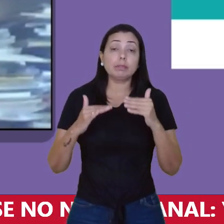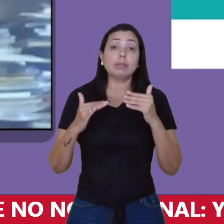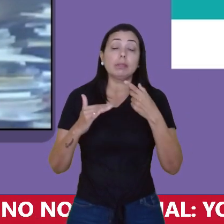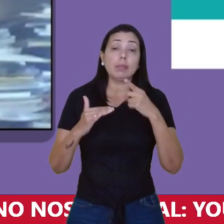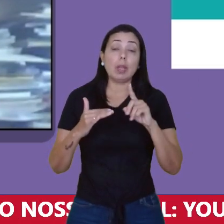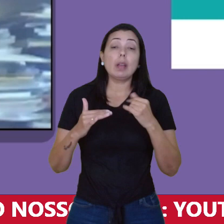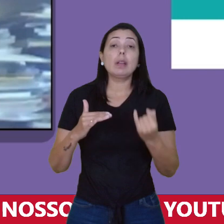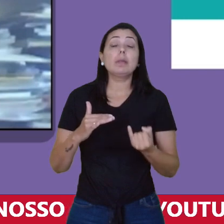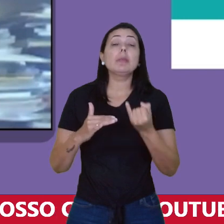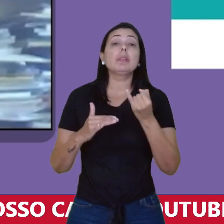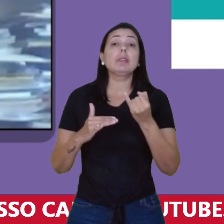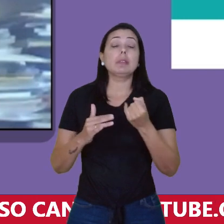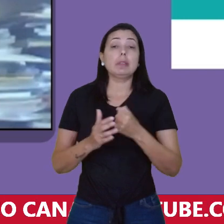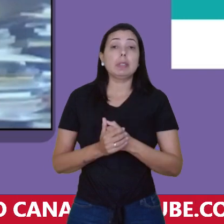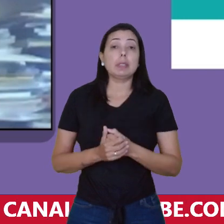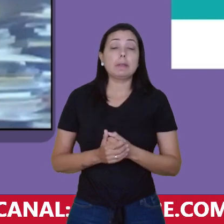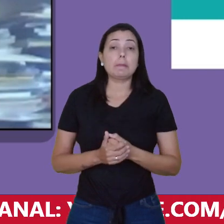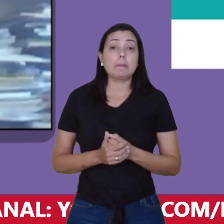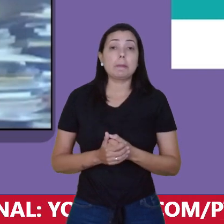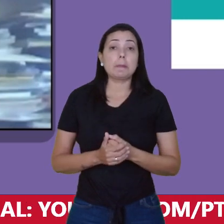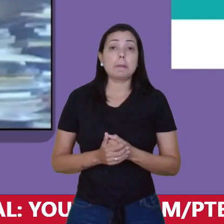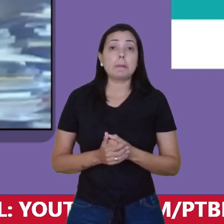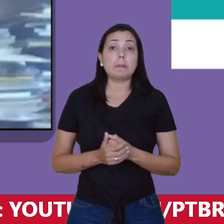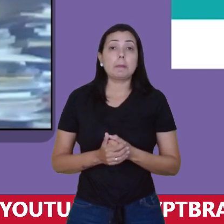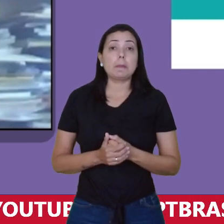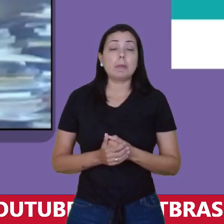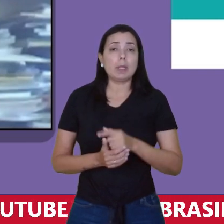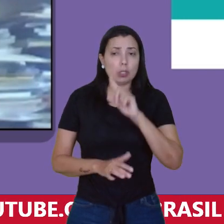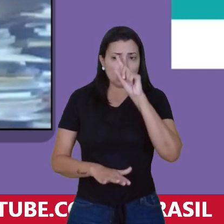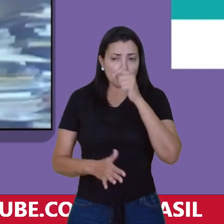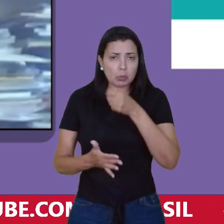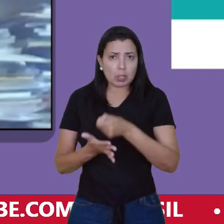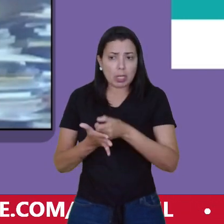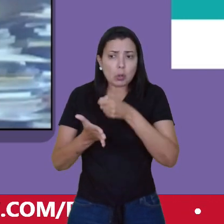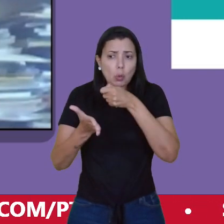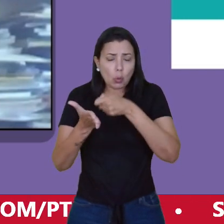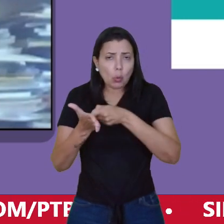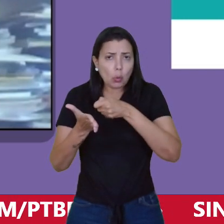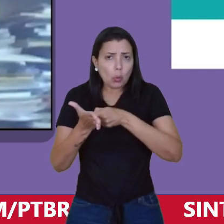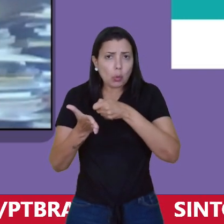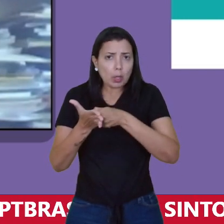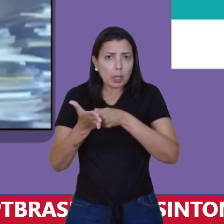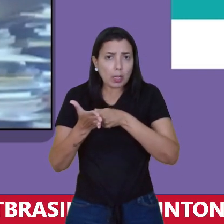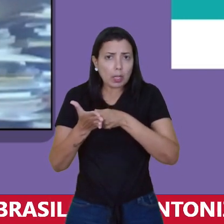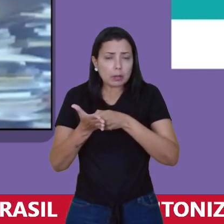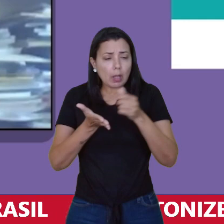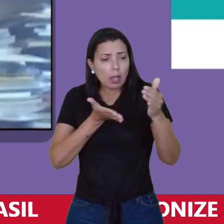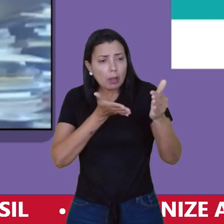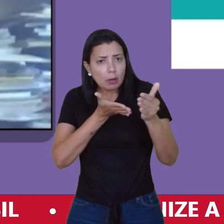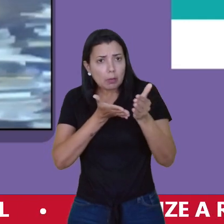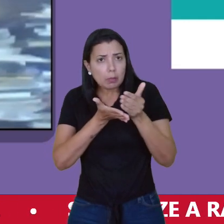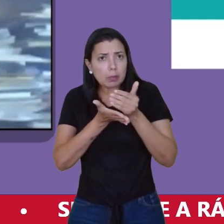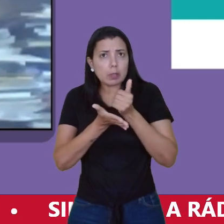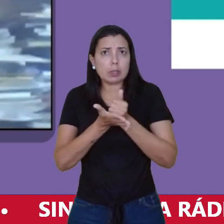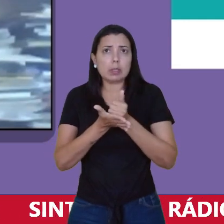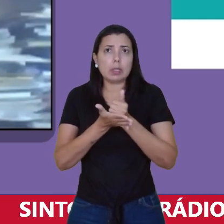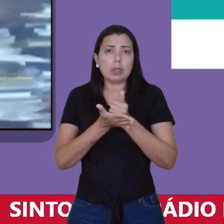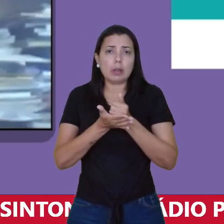a importância de um mandato ligado à recuperação,